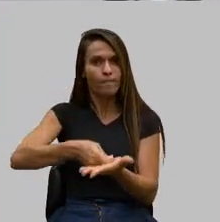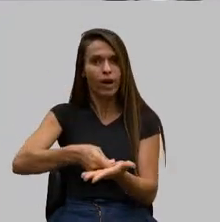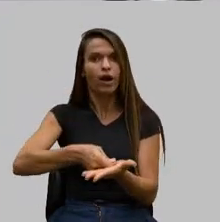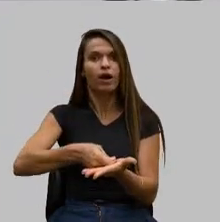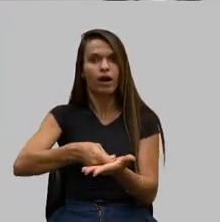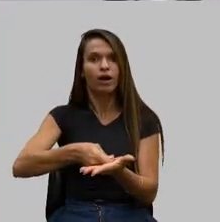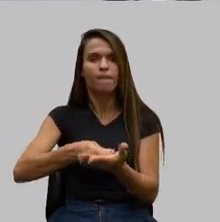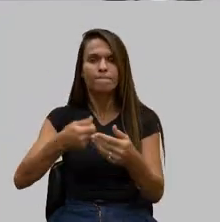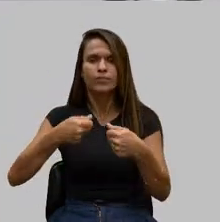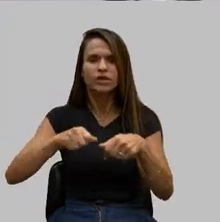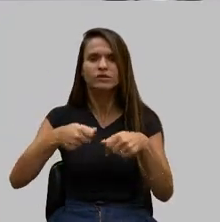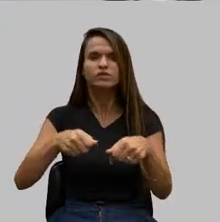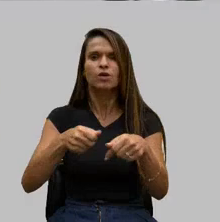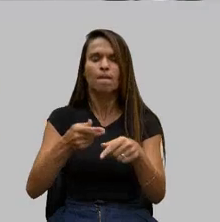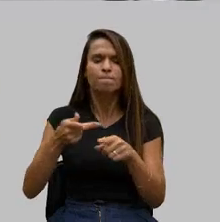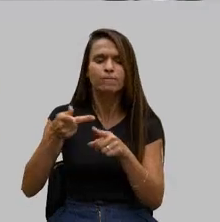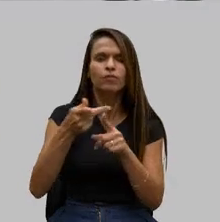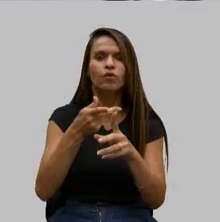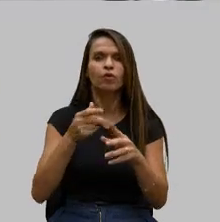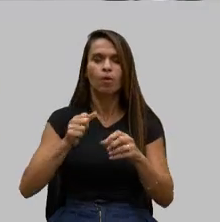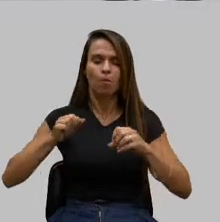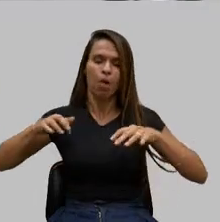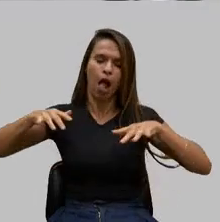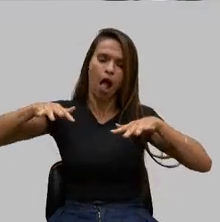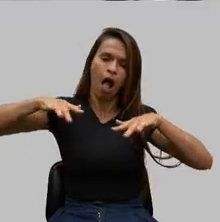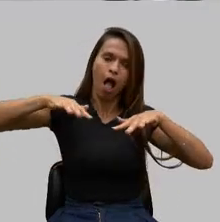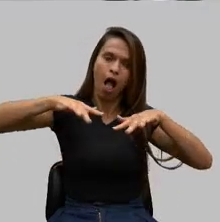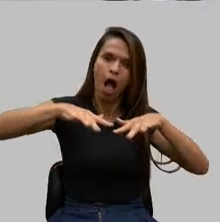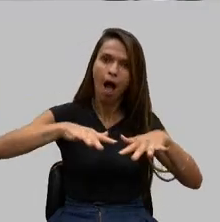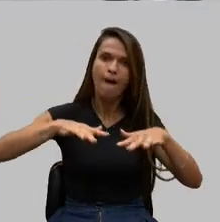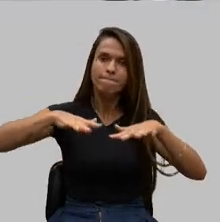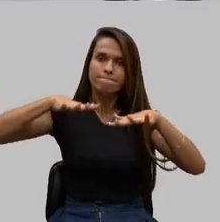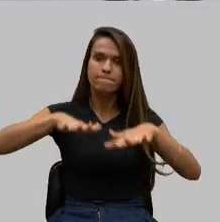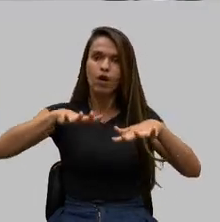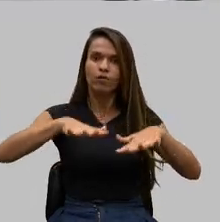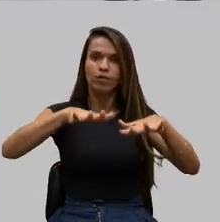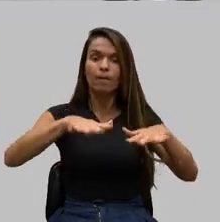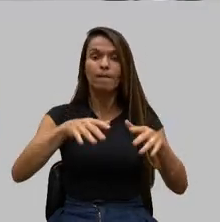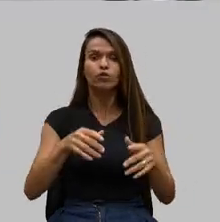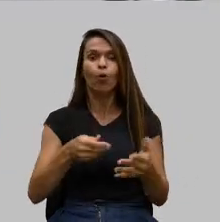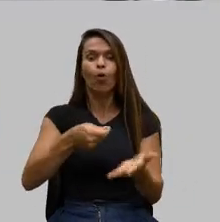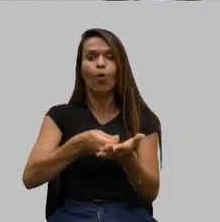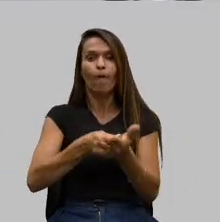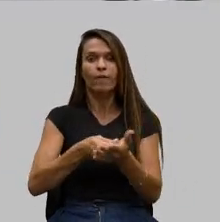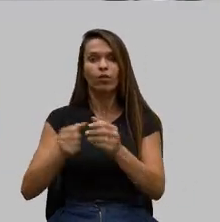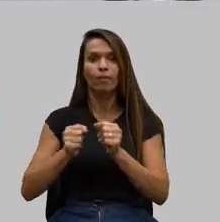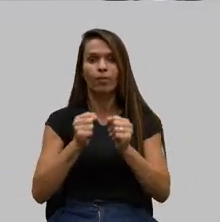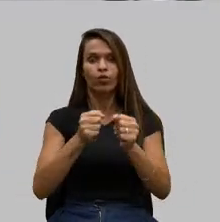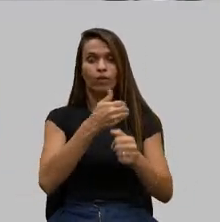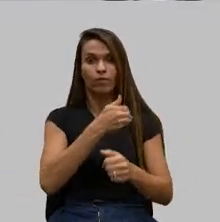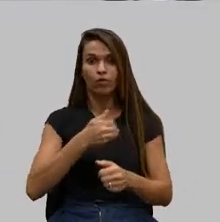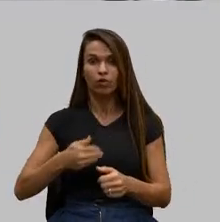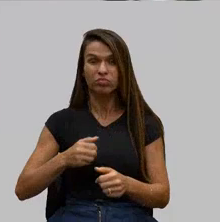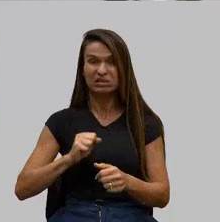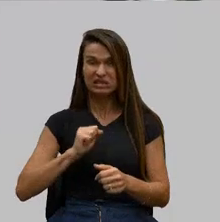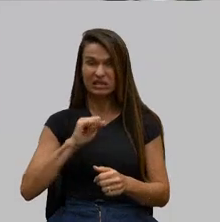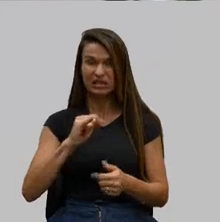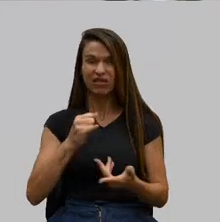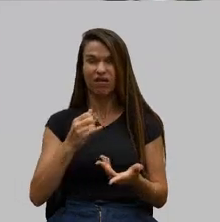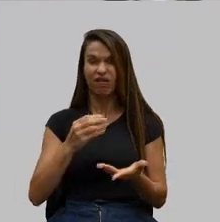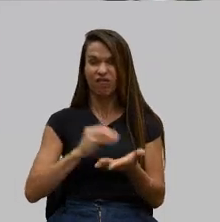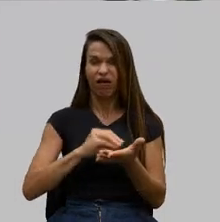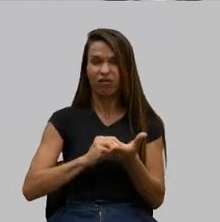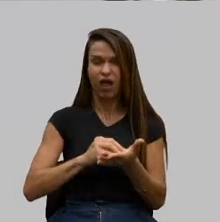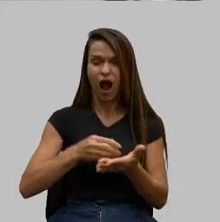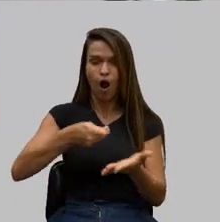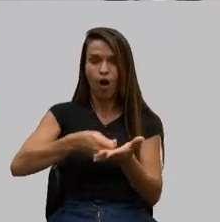ir atrás caravanas nós temos que realmente cobrar do poder público se a gente não cobra só falar aqui não